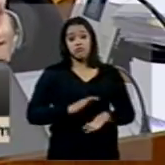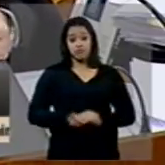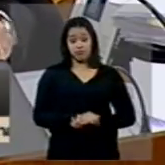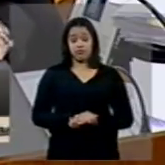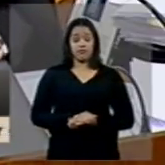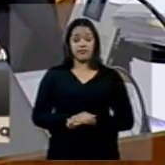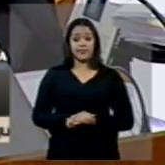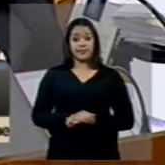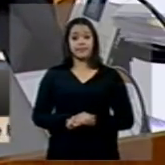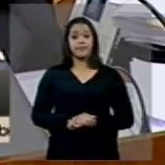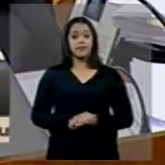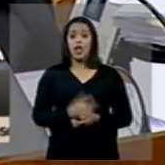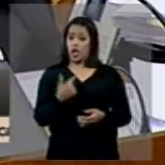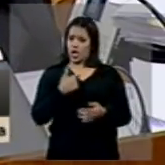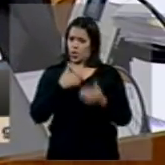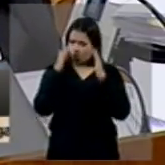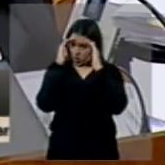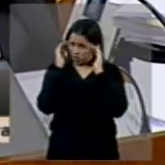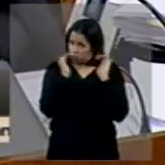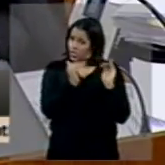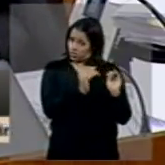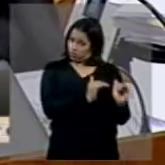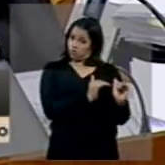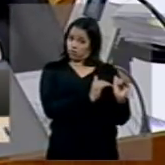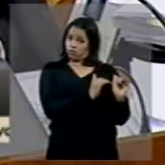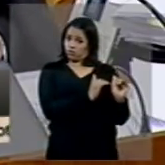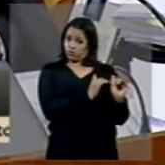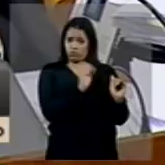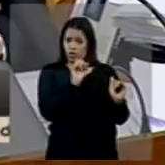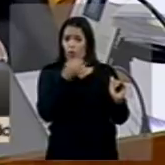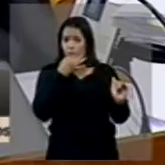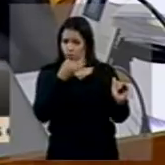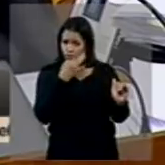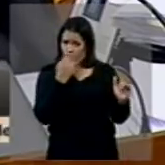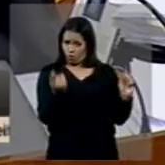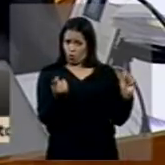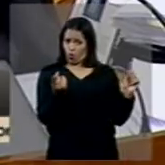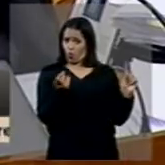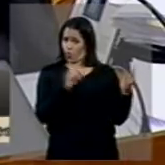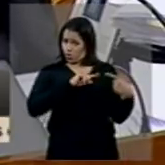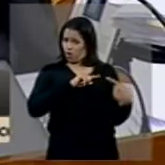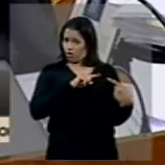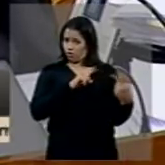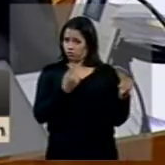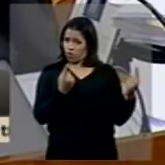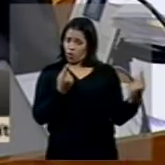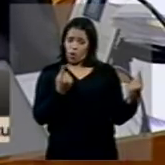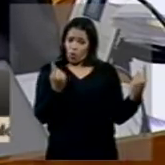Aqui, com devido respeito às posições em contrário, me parece que